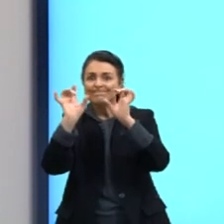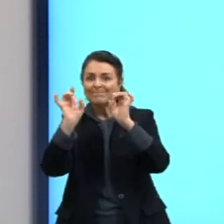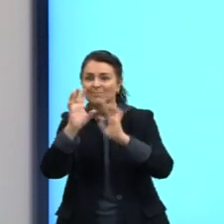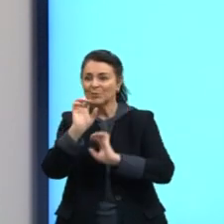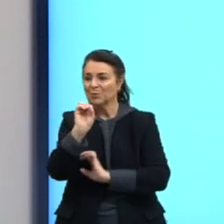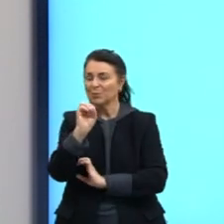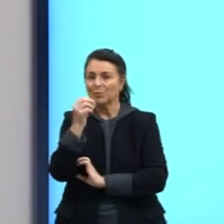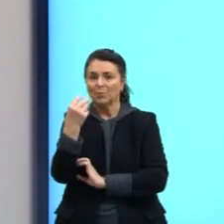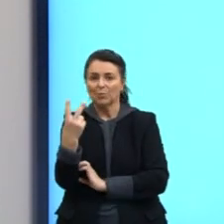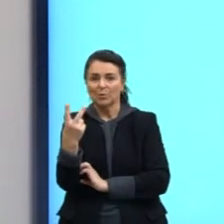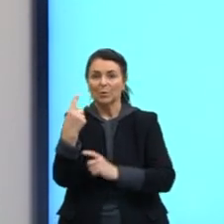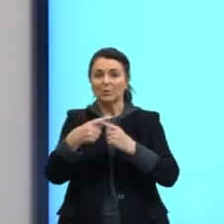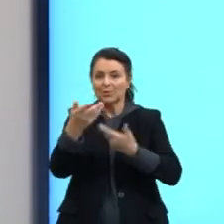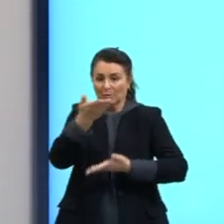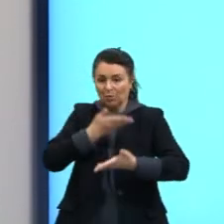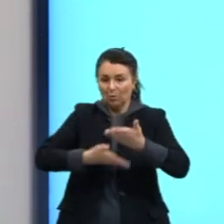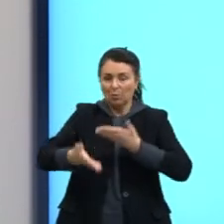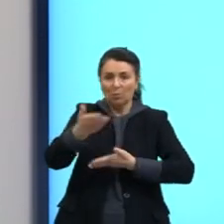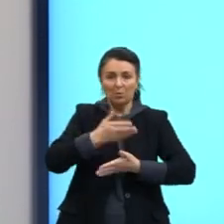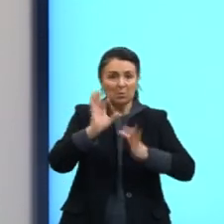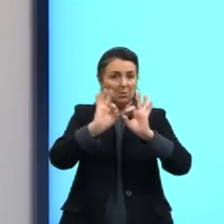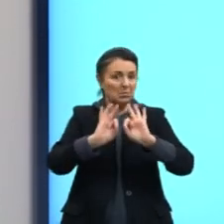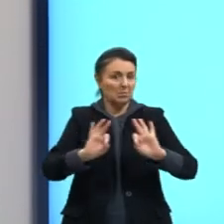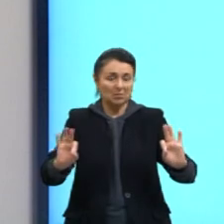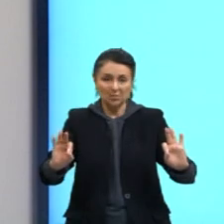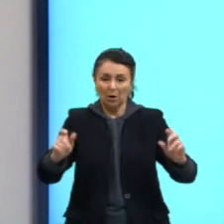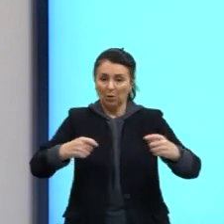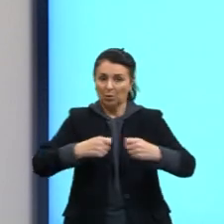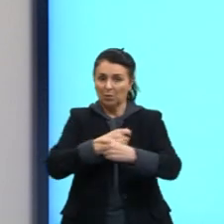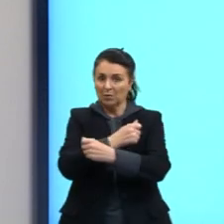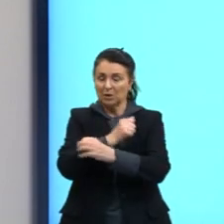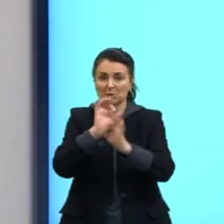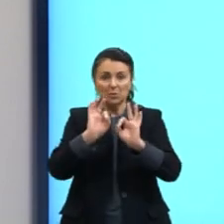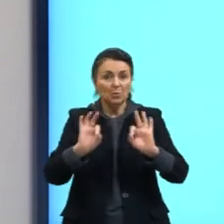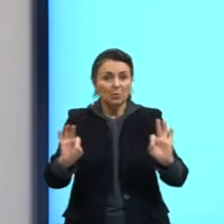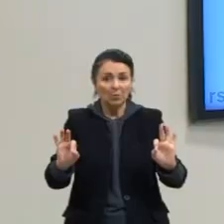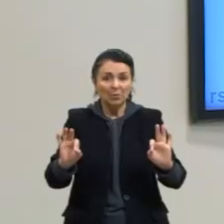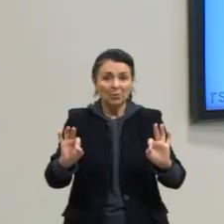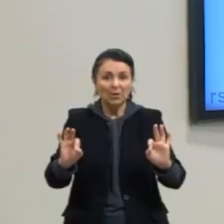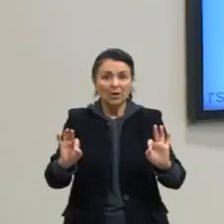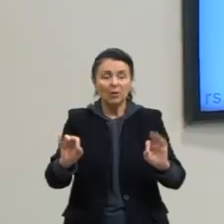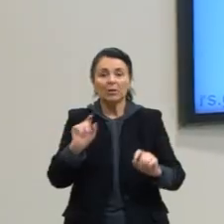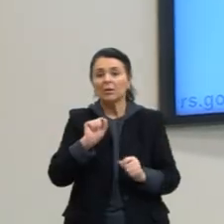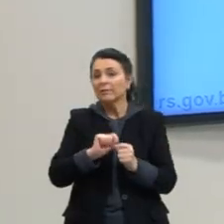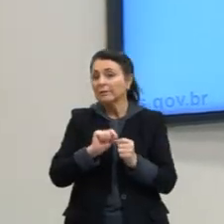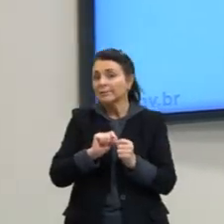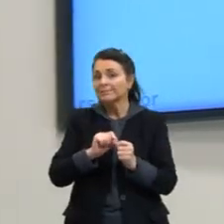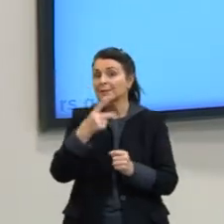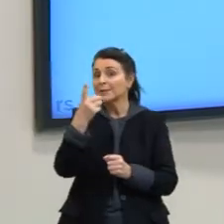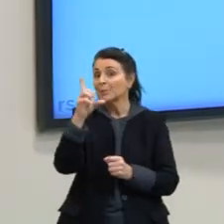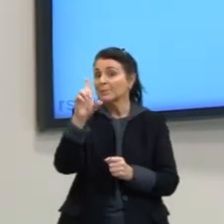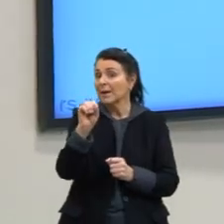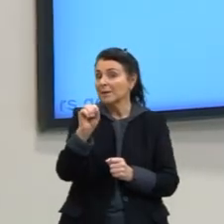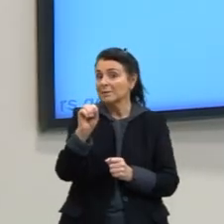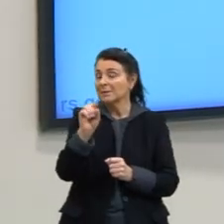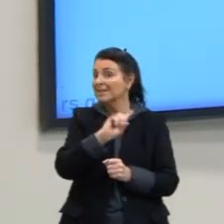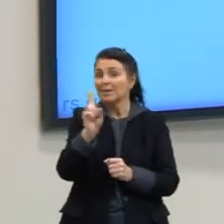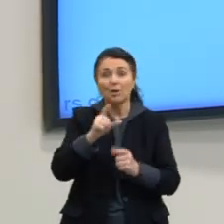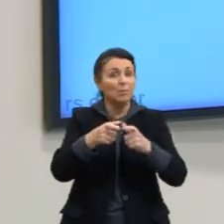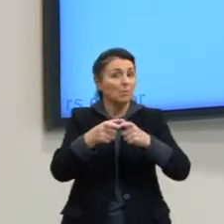porque se ele compartilhar se do jeito comum covalente comum Ele ficaria com 10 e não seria um caso de expansão